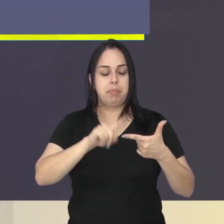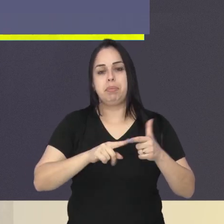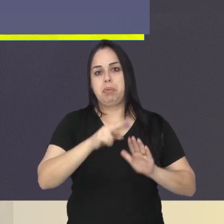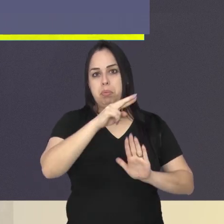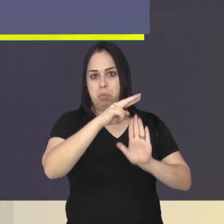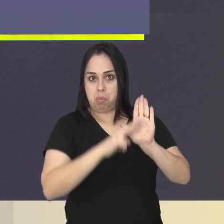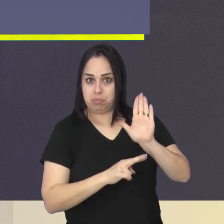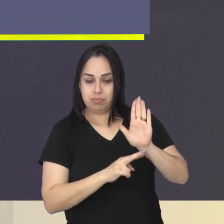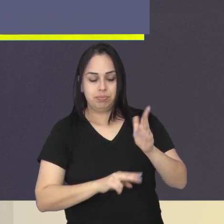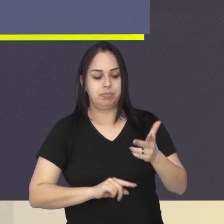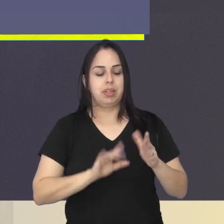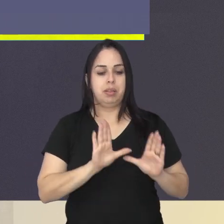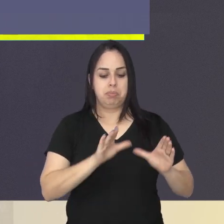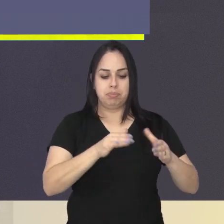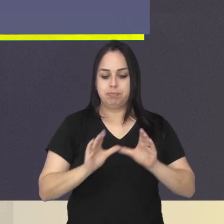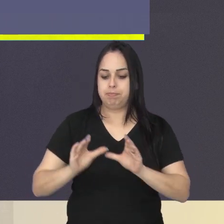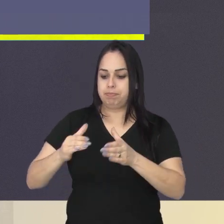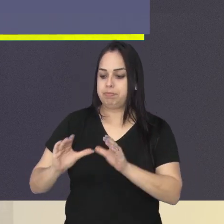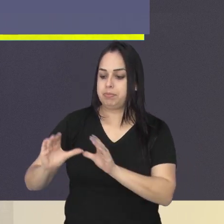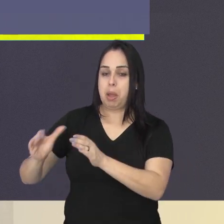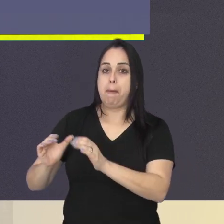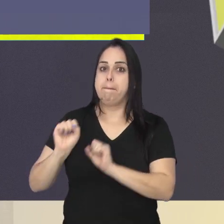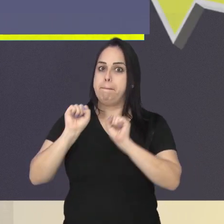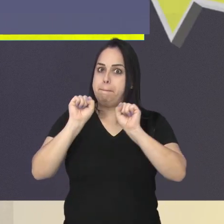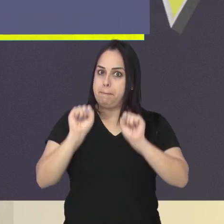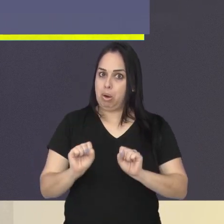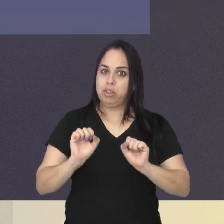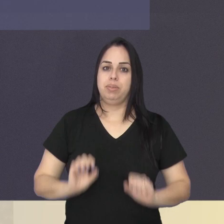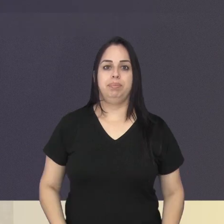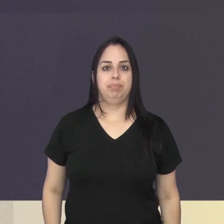e um relator. 3 CEIs podem correr